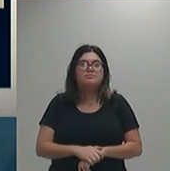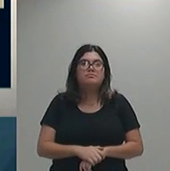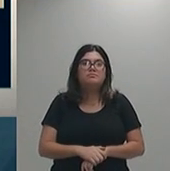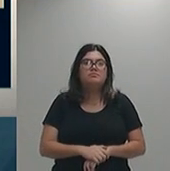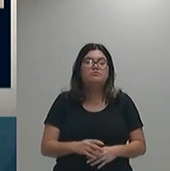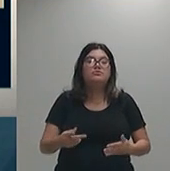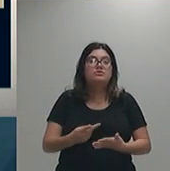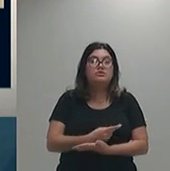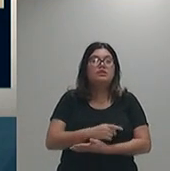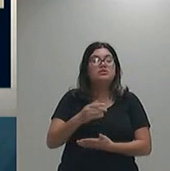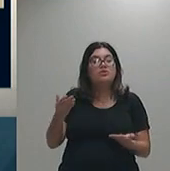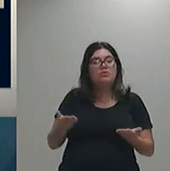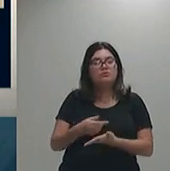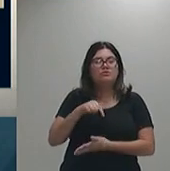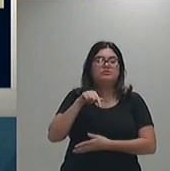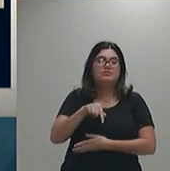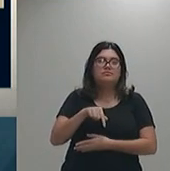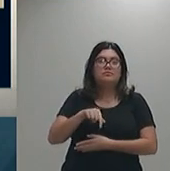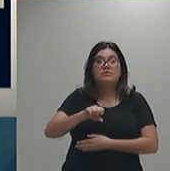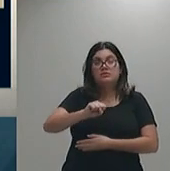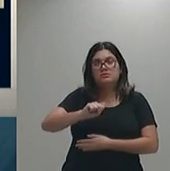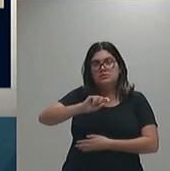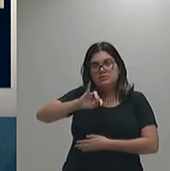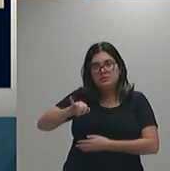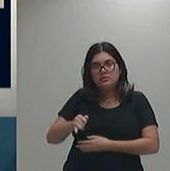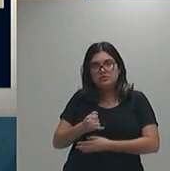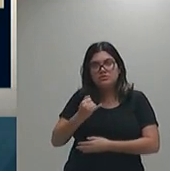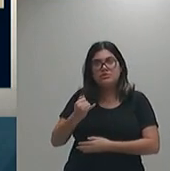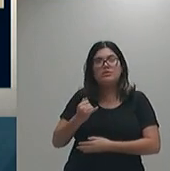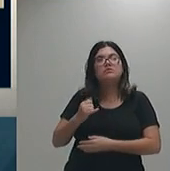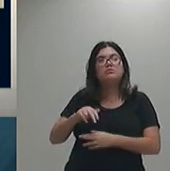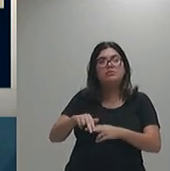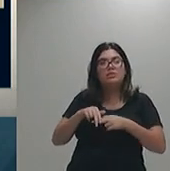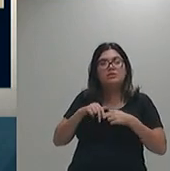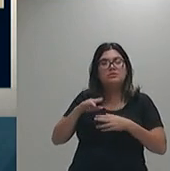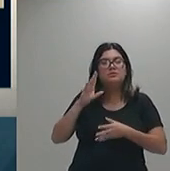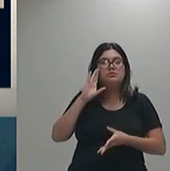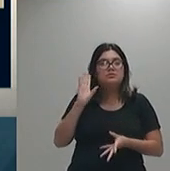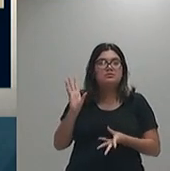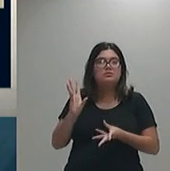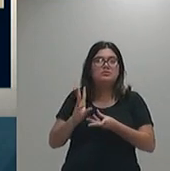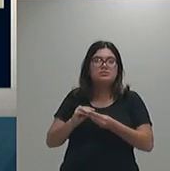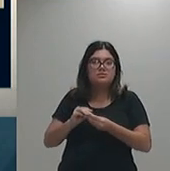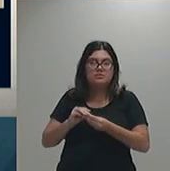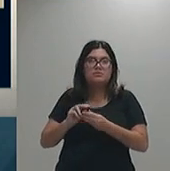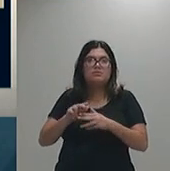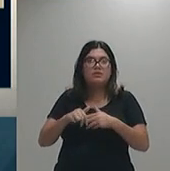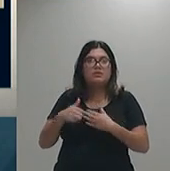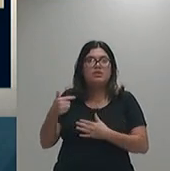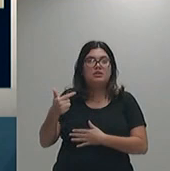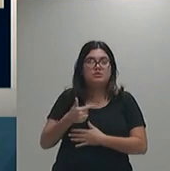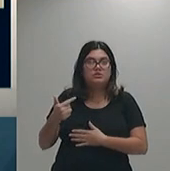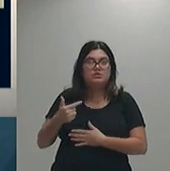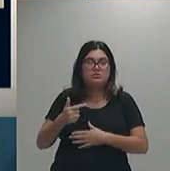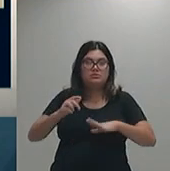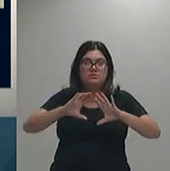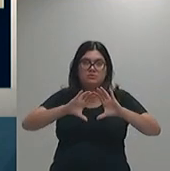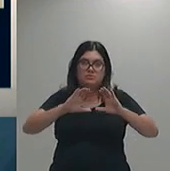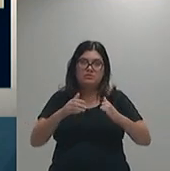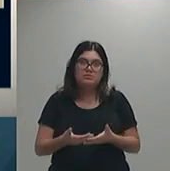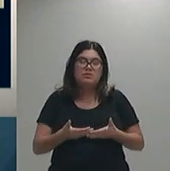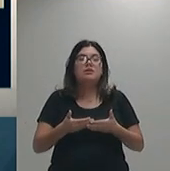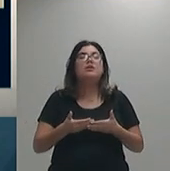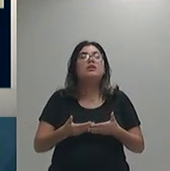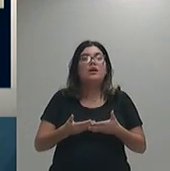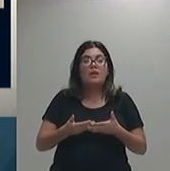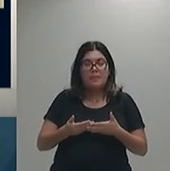hoje é isso Western J dada a interpretação dada pela segunda seção ao